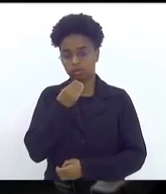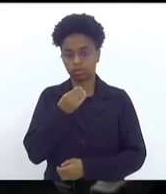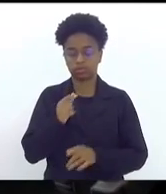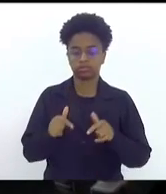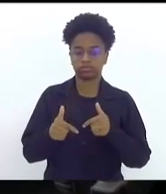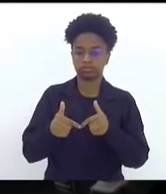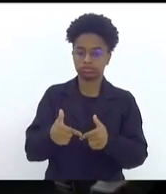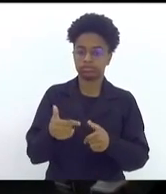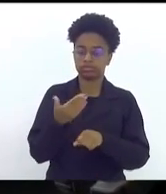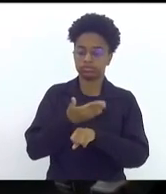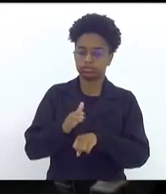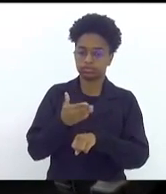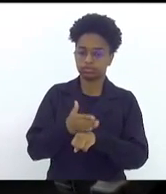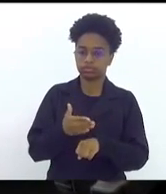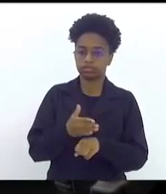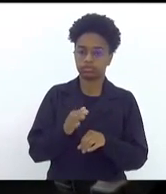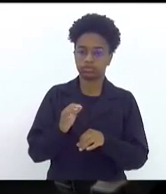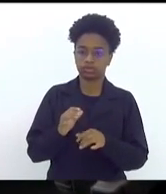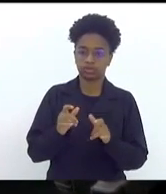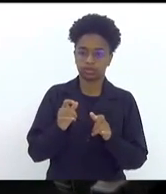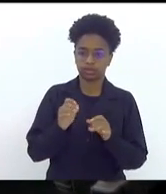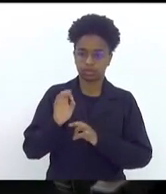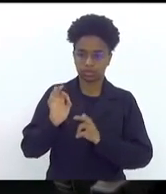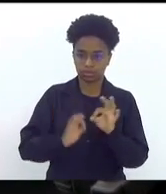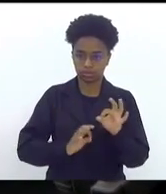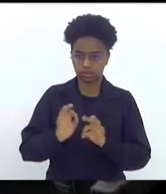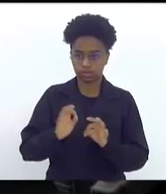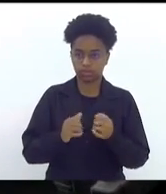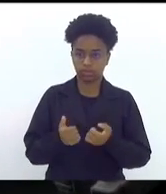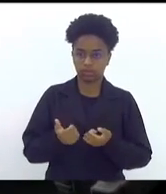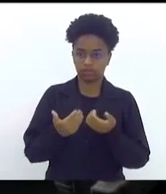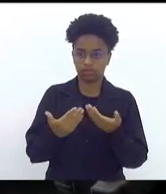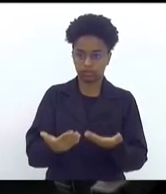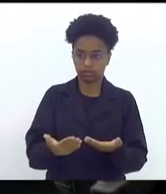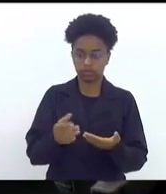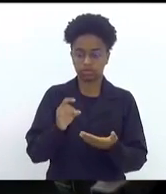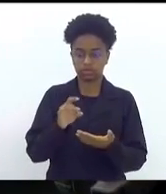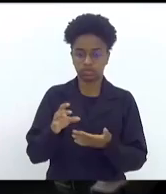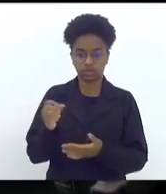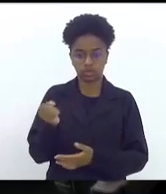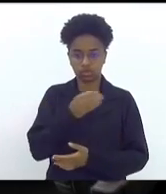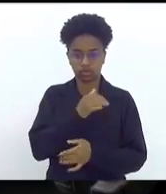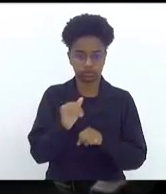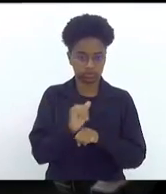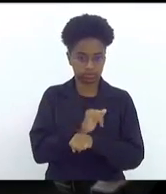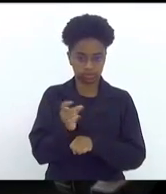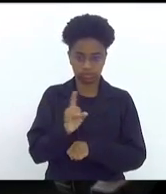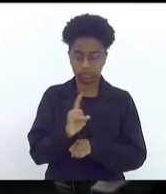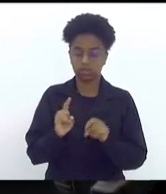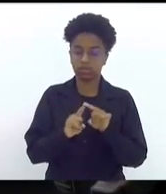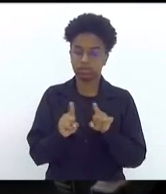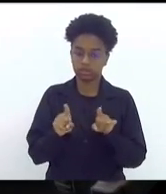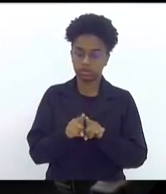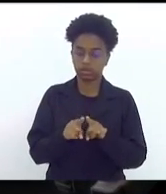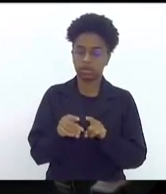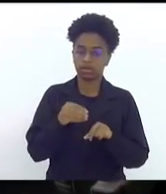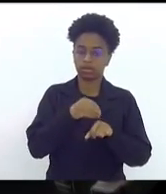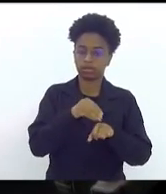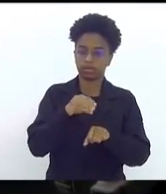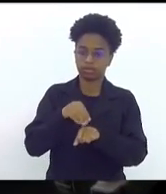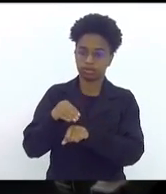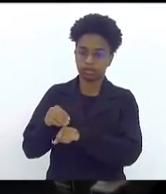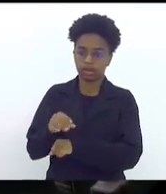na prática das grandes organizações, oferecendo não apenas novas ferramentas, como enviando uma mensagem aos seus